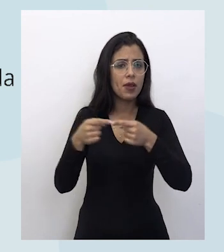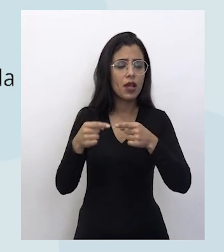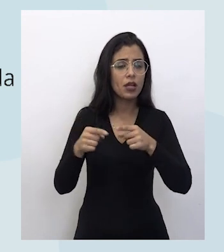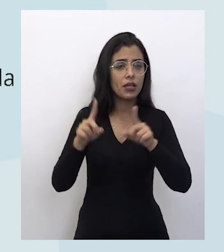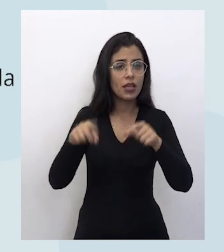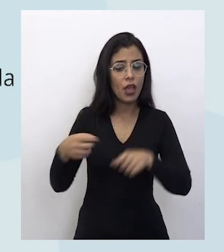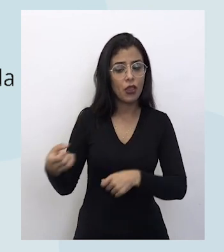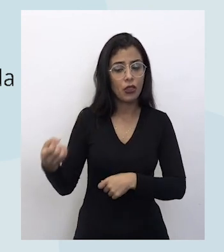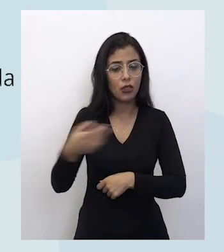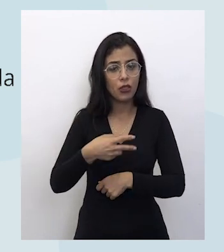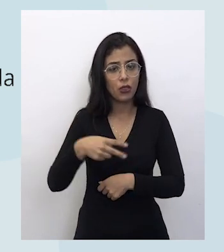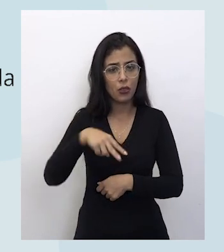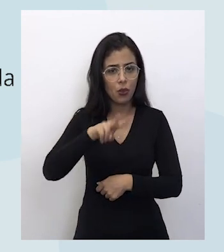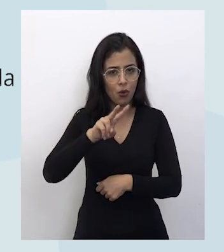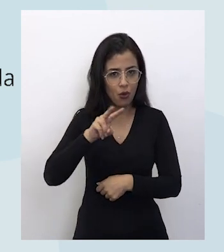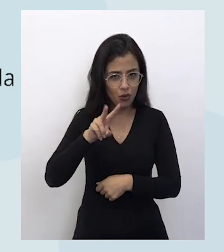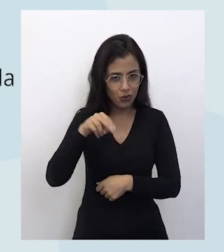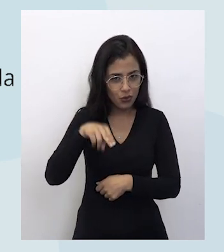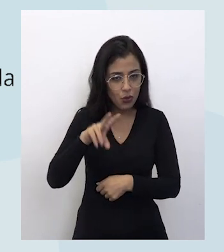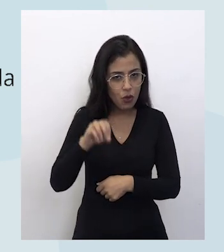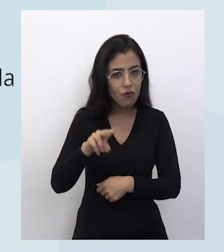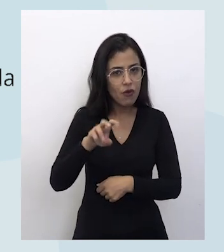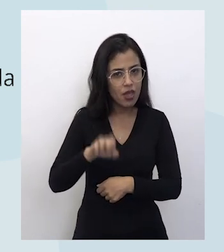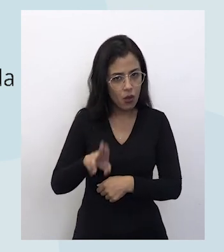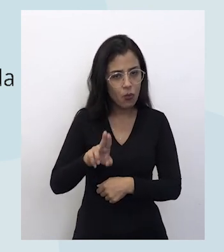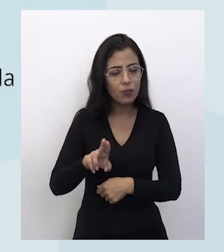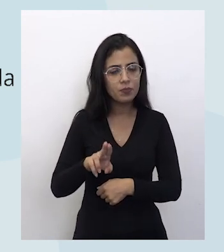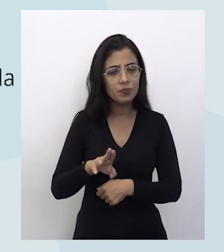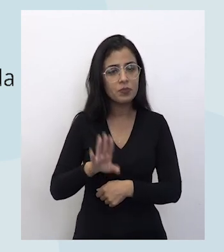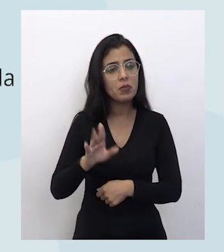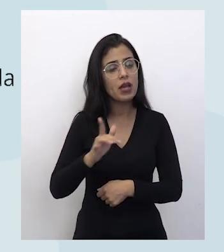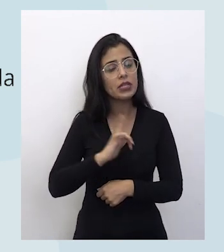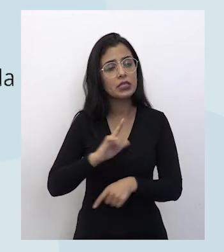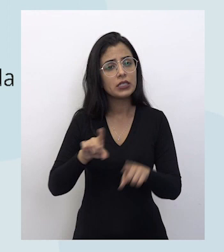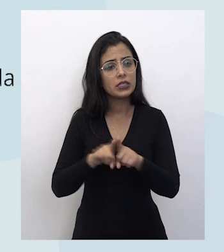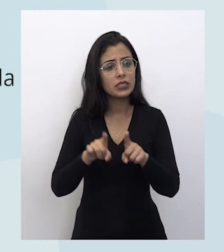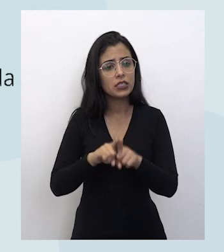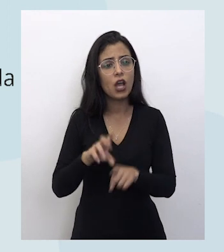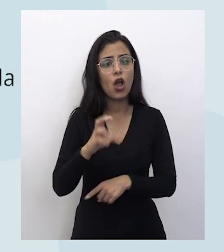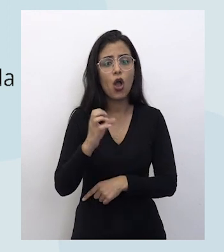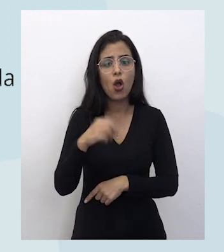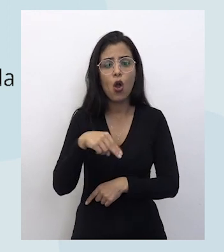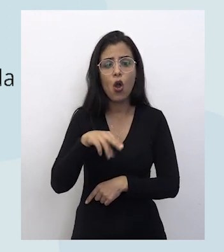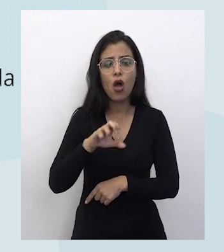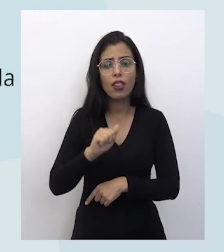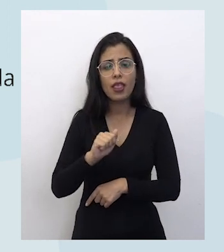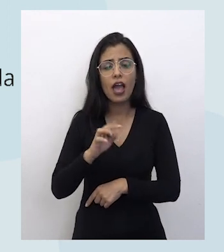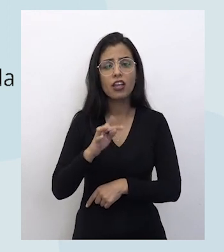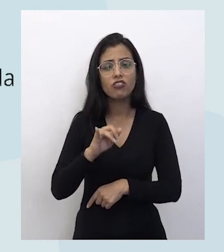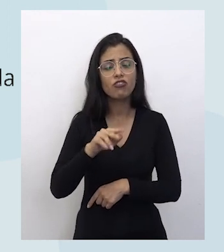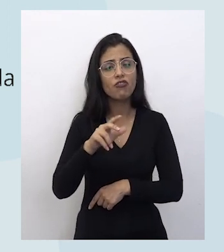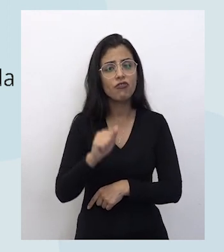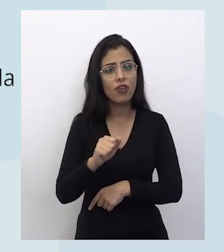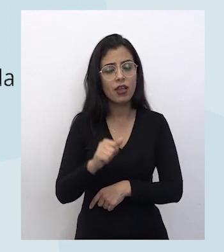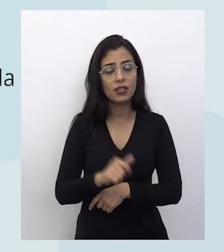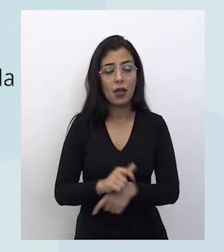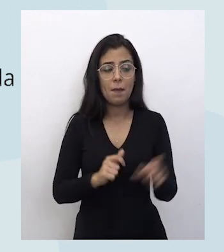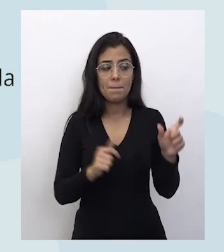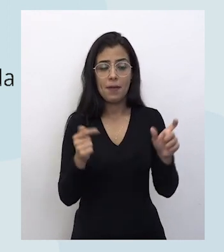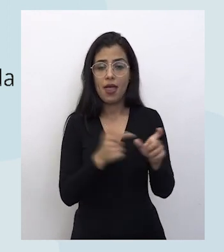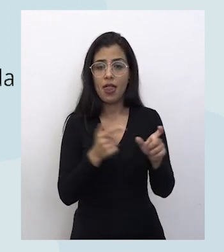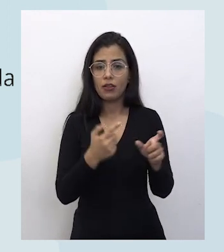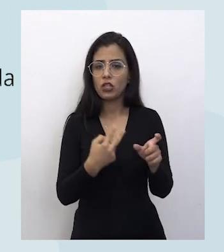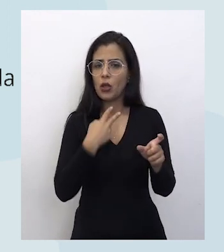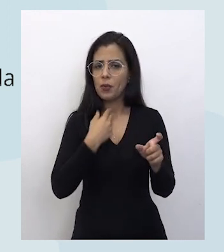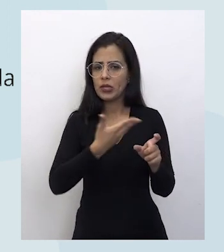bem subjetivo, que entra a parte de figuras de linguagem. Mas também nós temos a parte conativa, então nós não podemos esquecer dessa palavra, conativa,